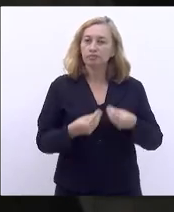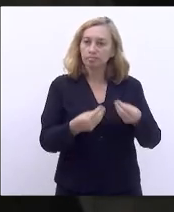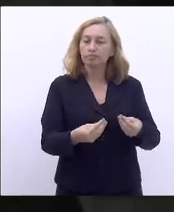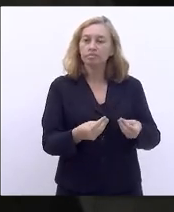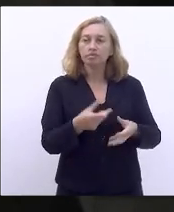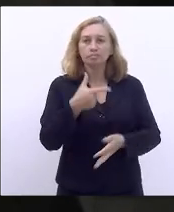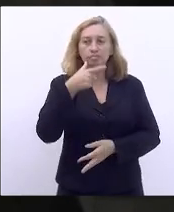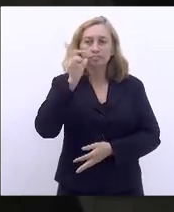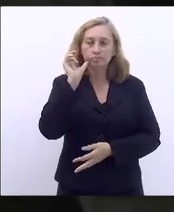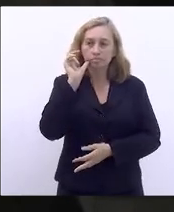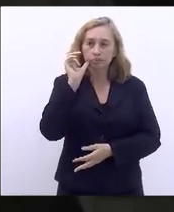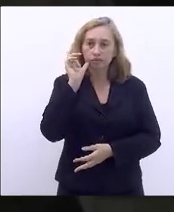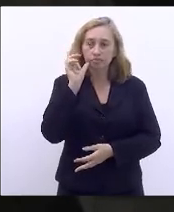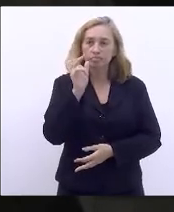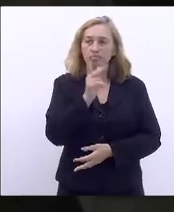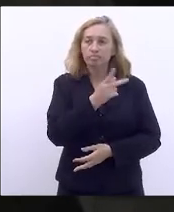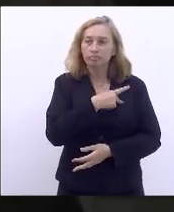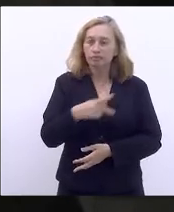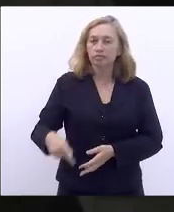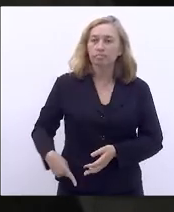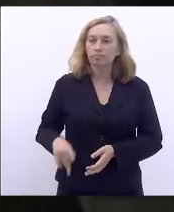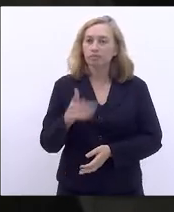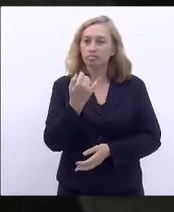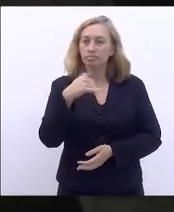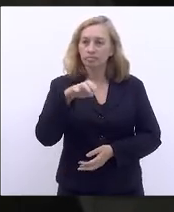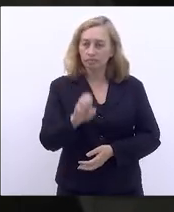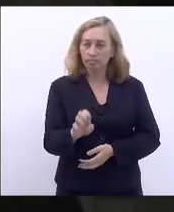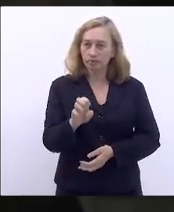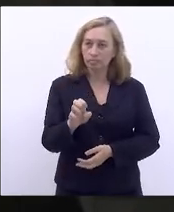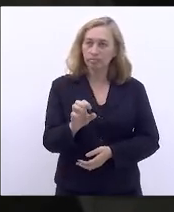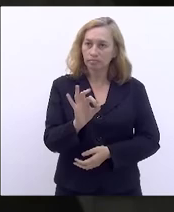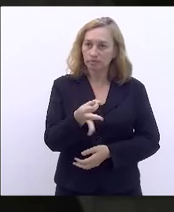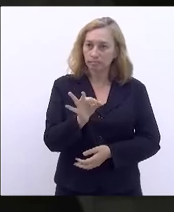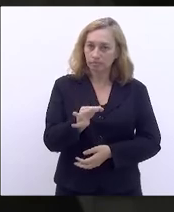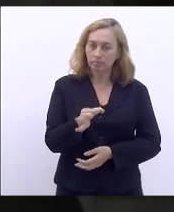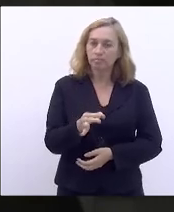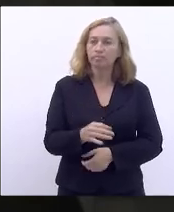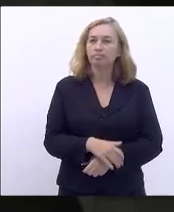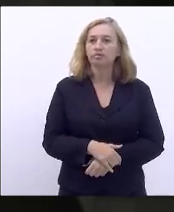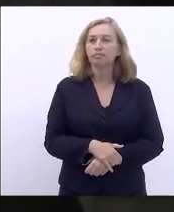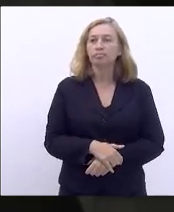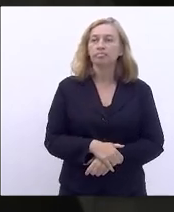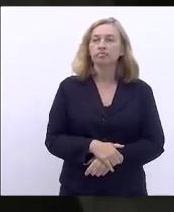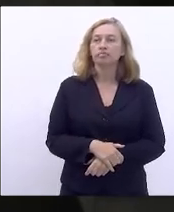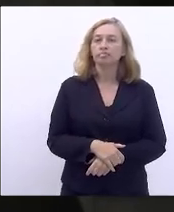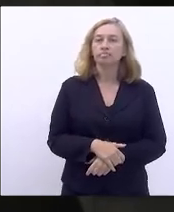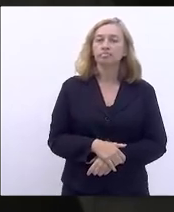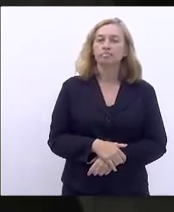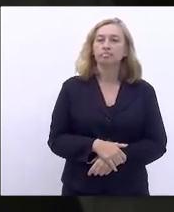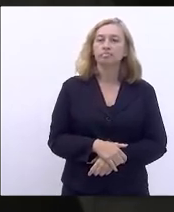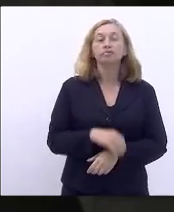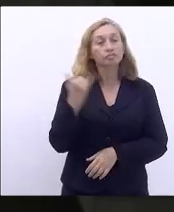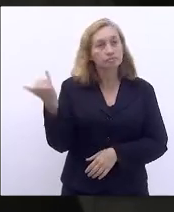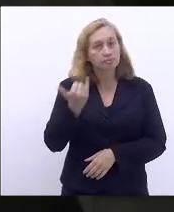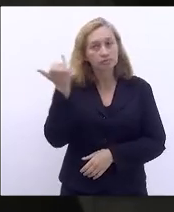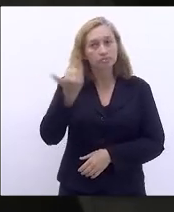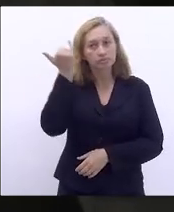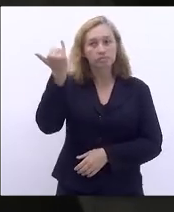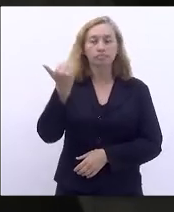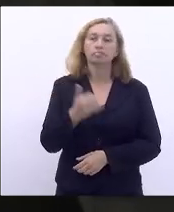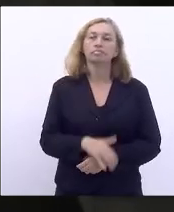ao presidente Henrique Figueira, de certa maneira, sintetiza a importância